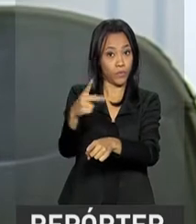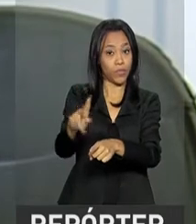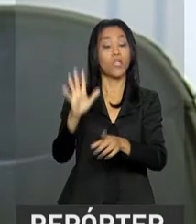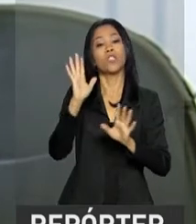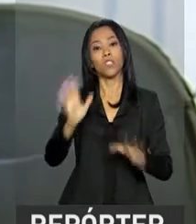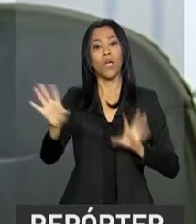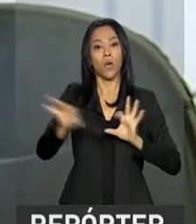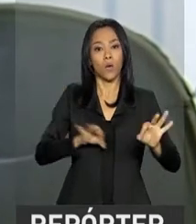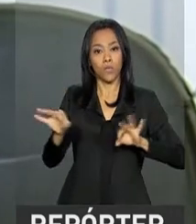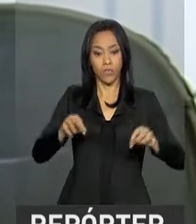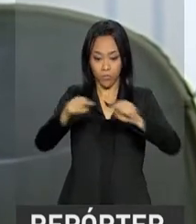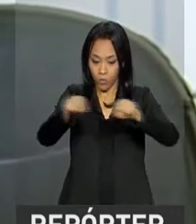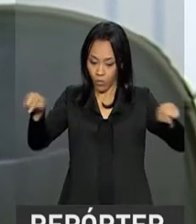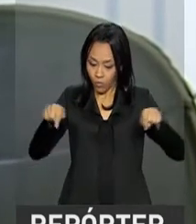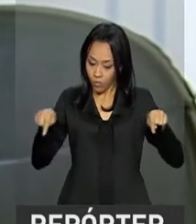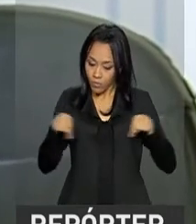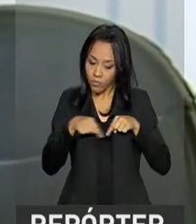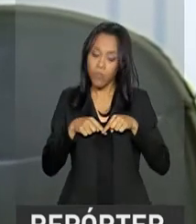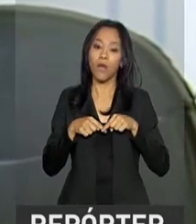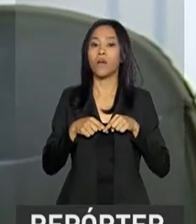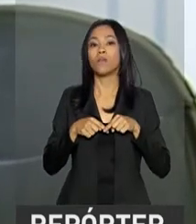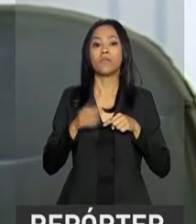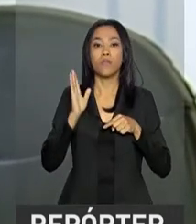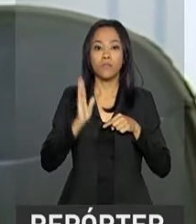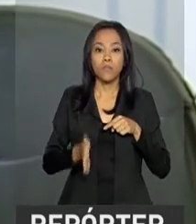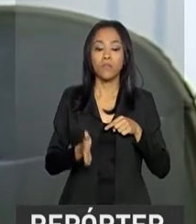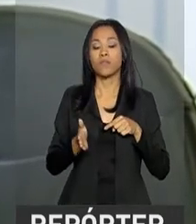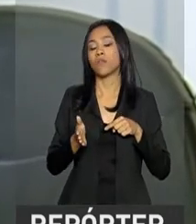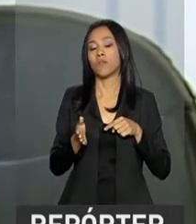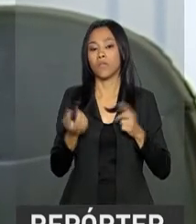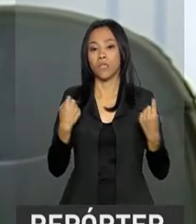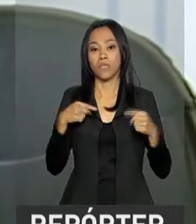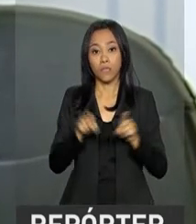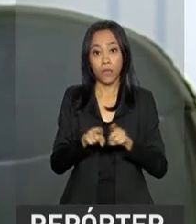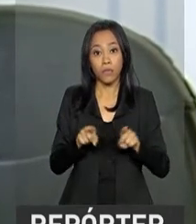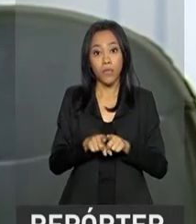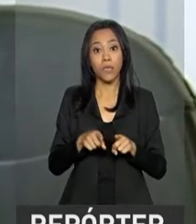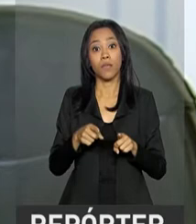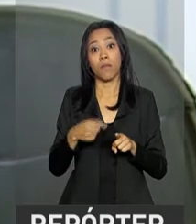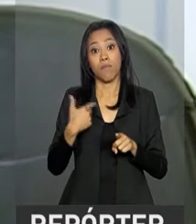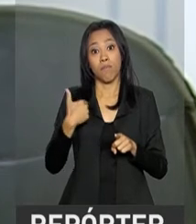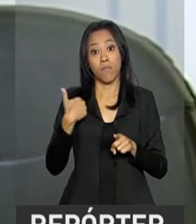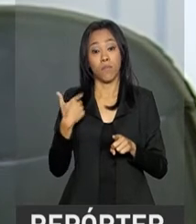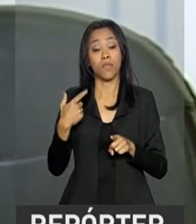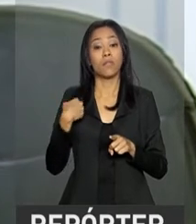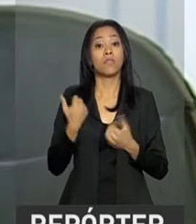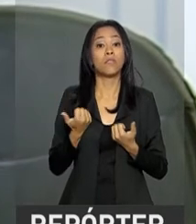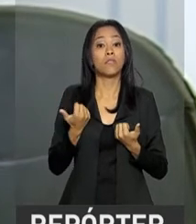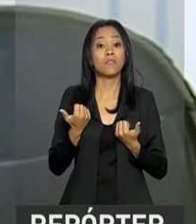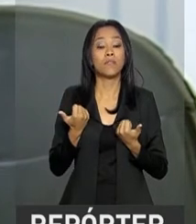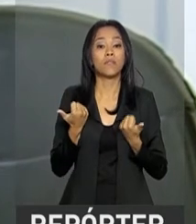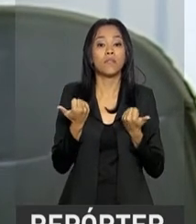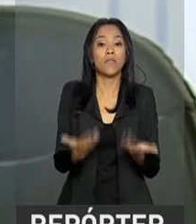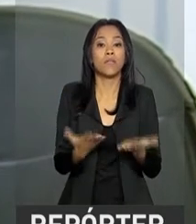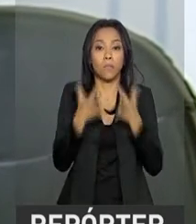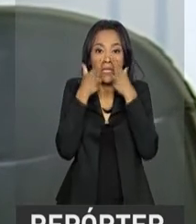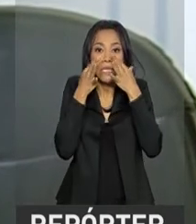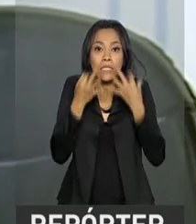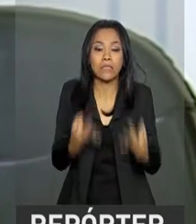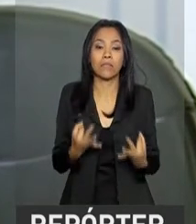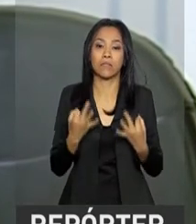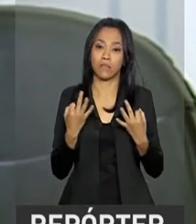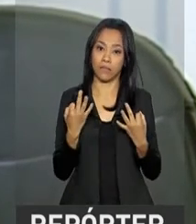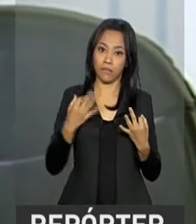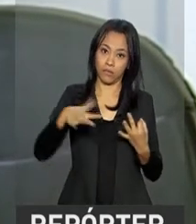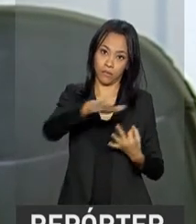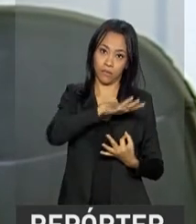situação é ampliarmos a capacidade de atendimento do ministério da saúde na atenção básica e também criamos a